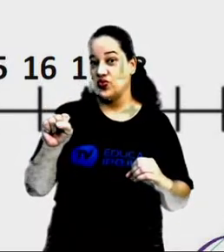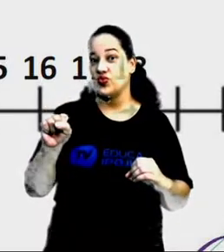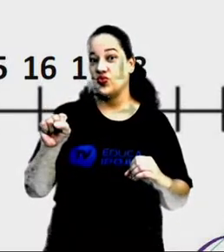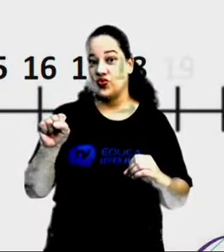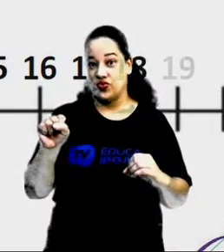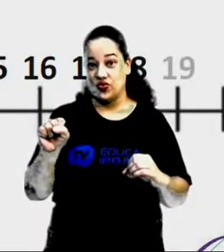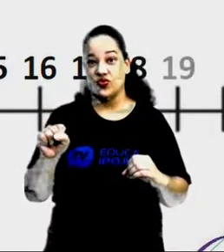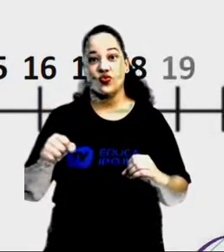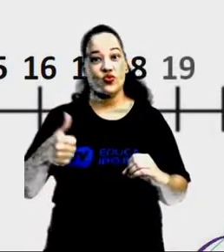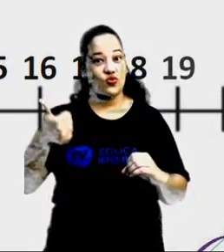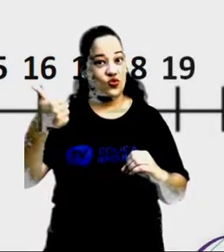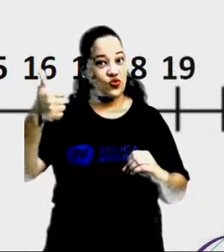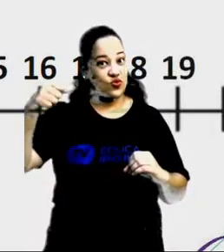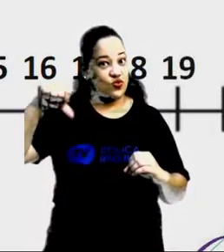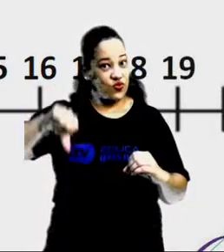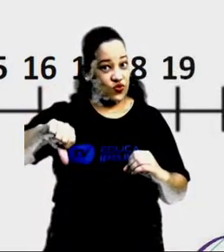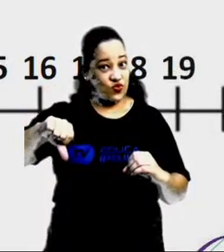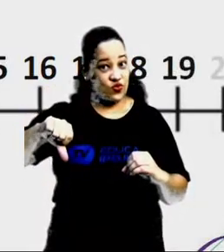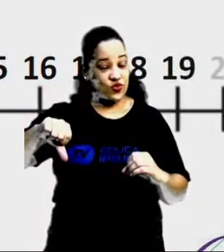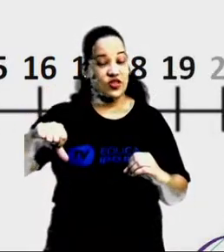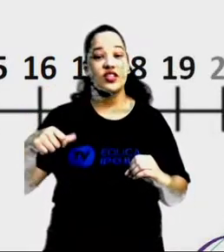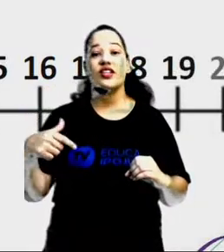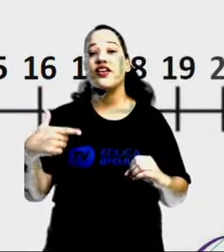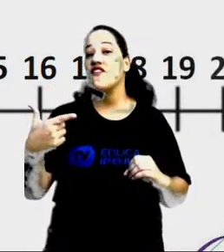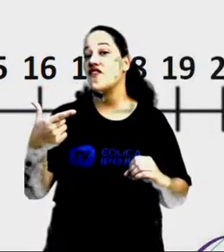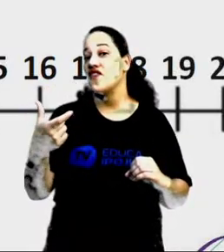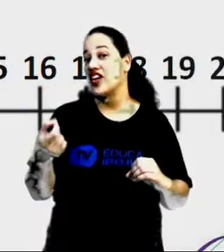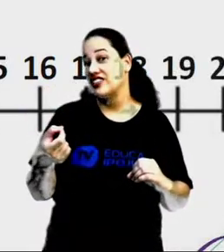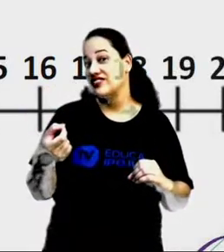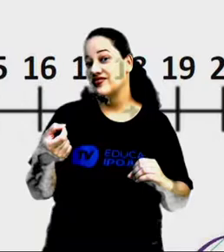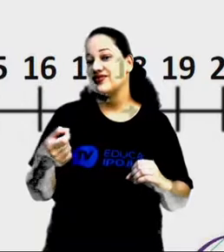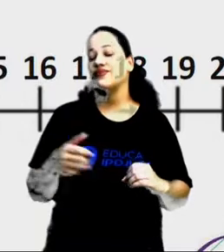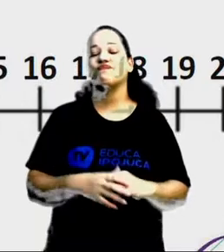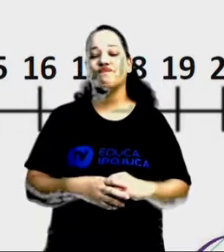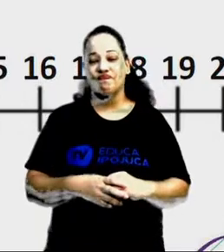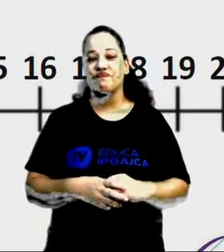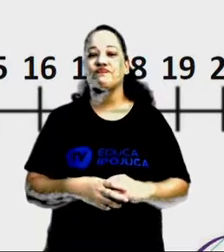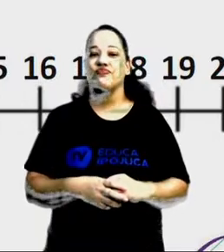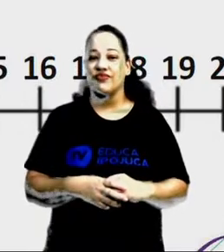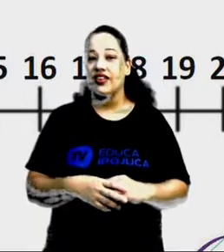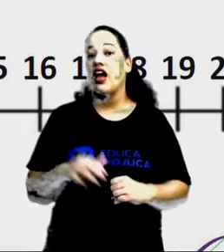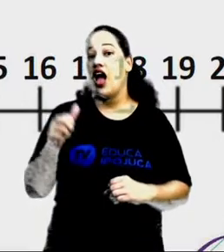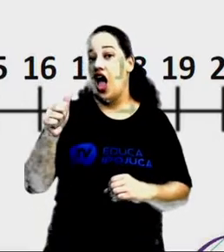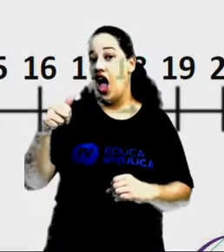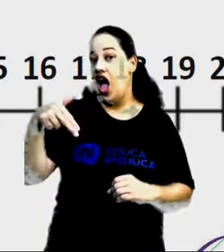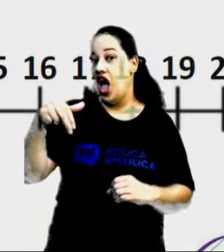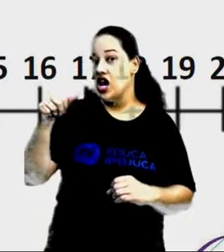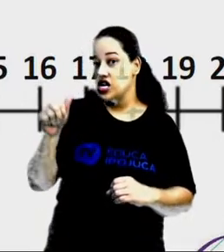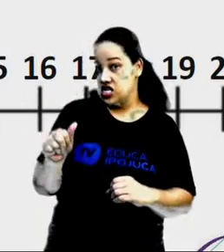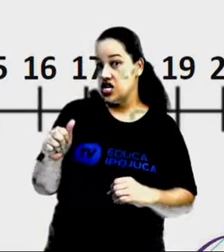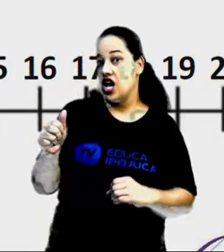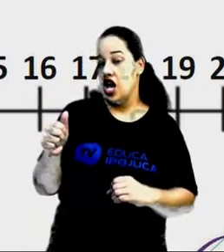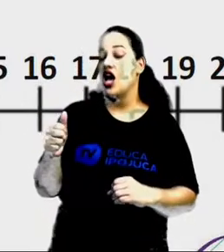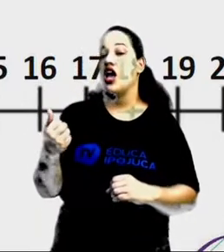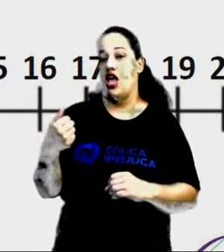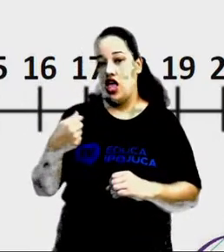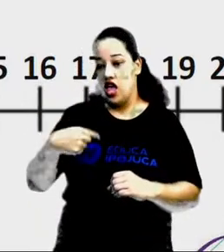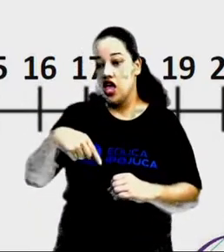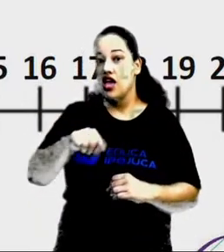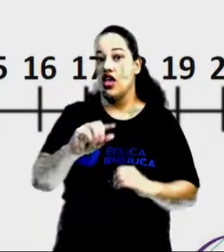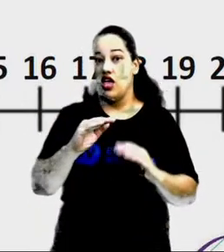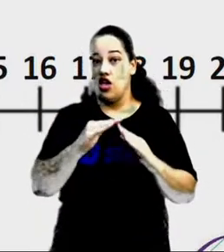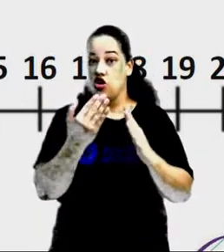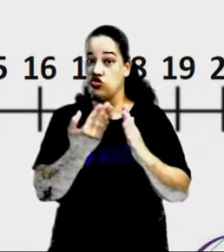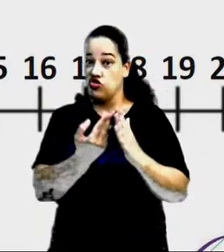18, 19, 20. Ana vai para a escola numa